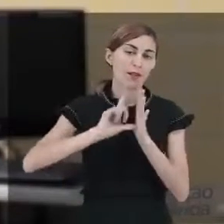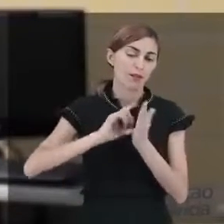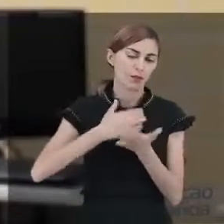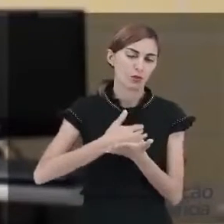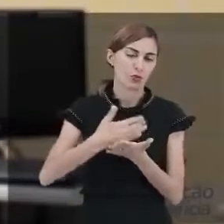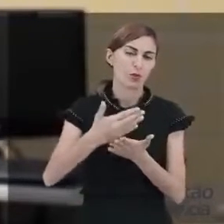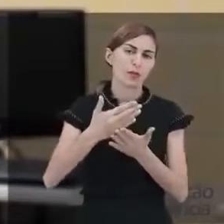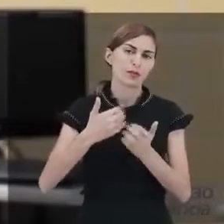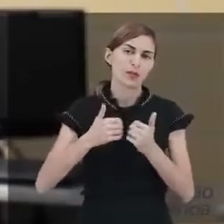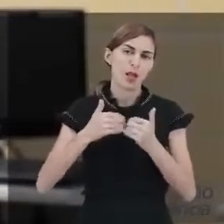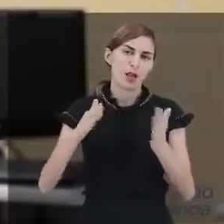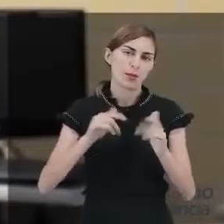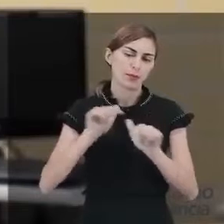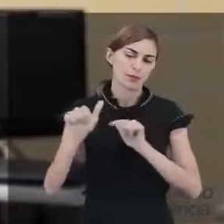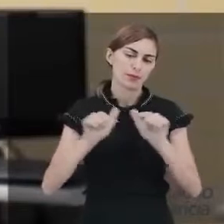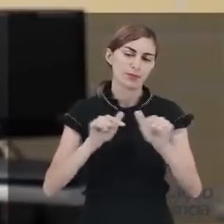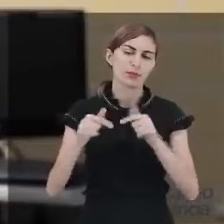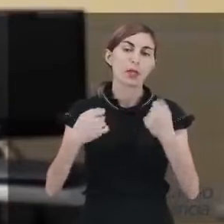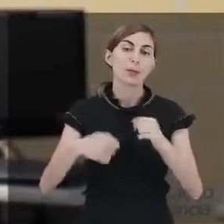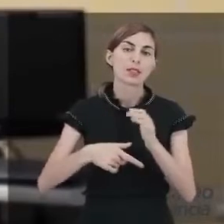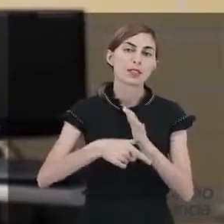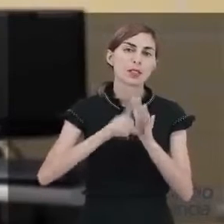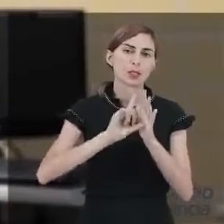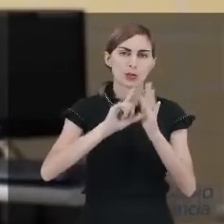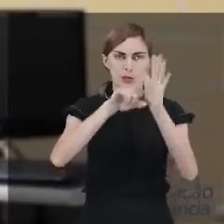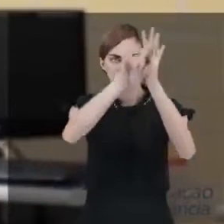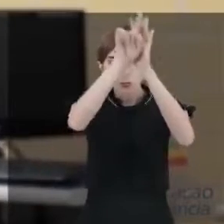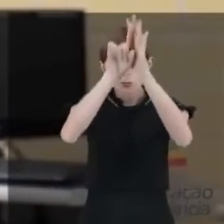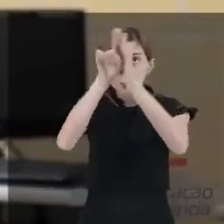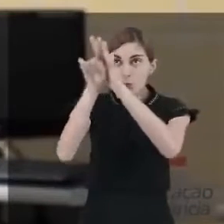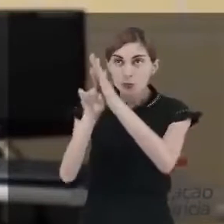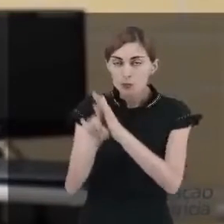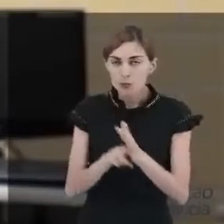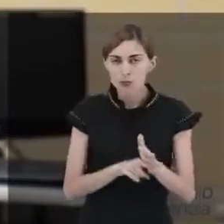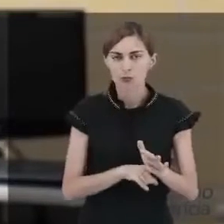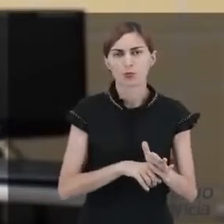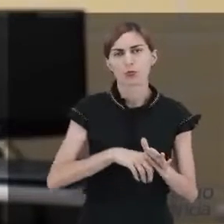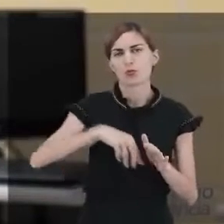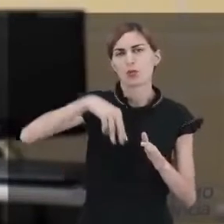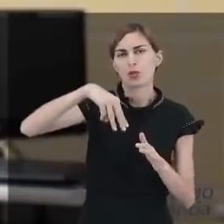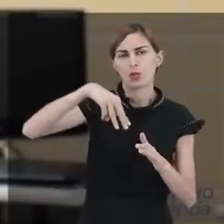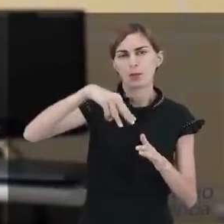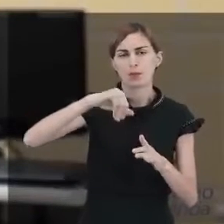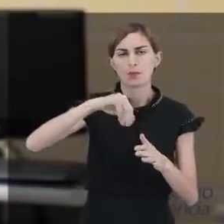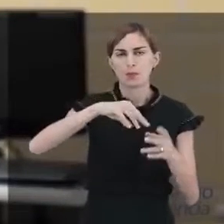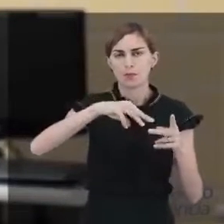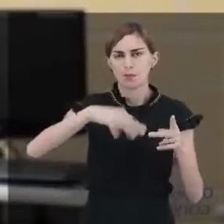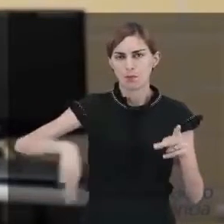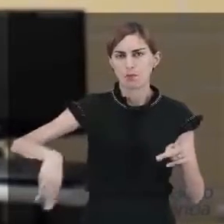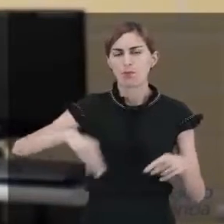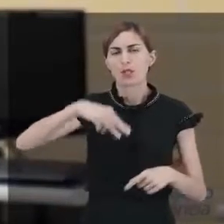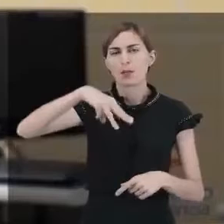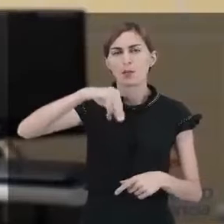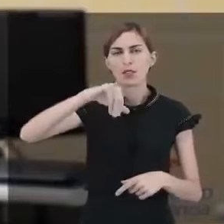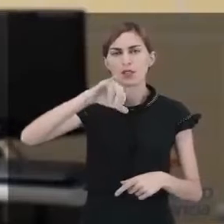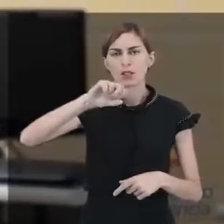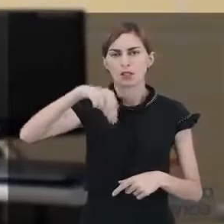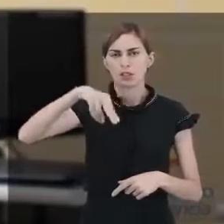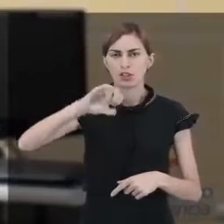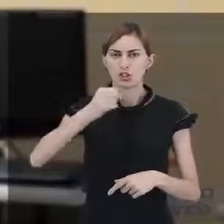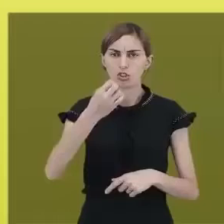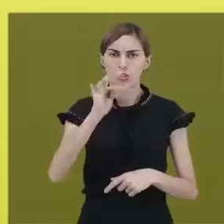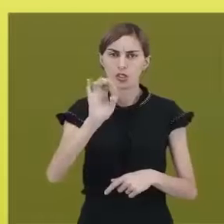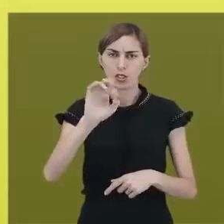funcionar, necessita que haja uma inspeção prévia do Ministério do Trabalho para que possa ter o seu funcionamento. Já no